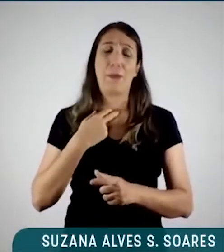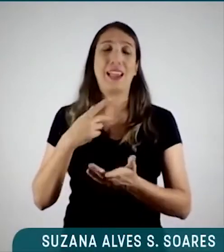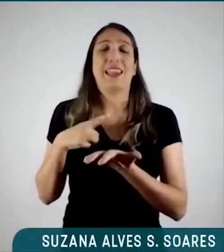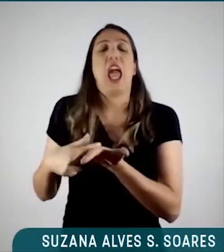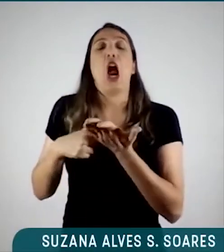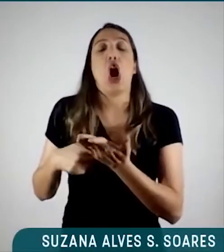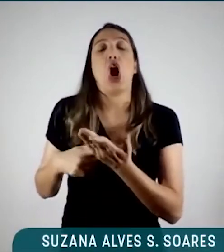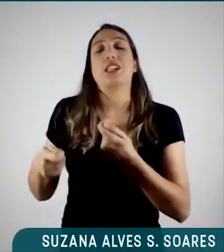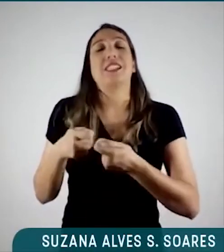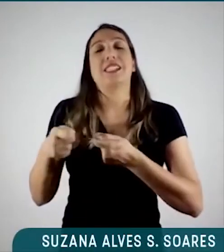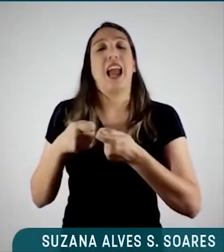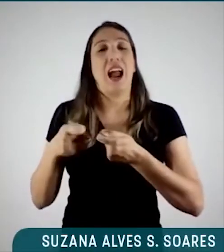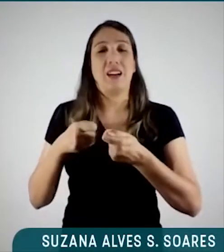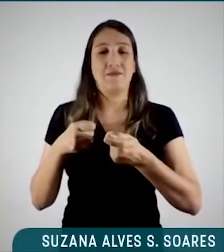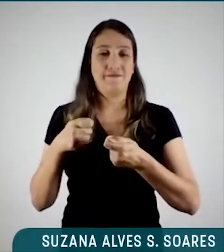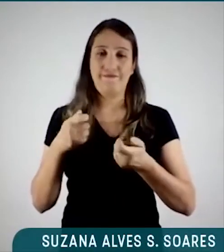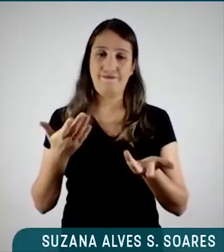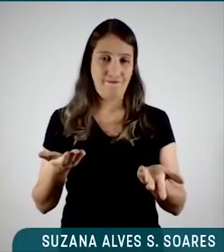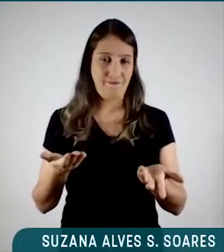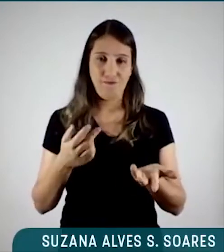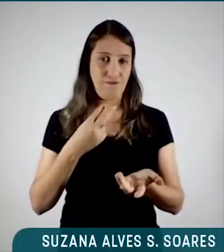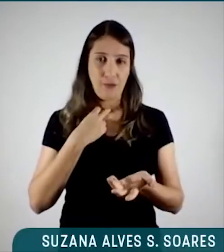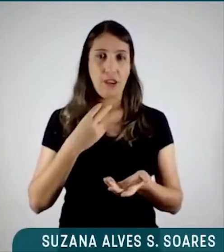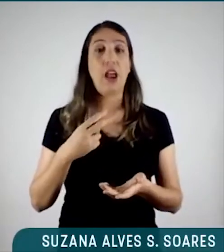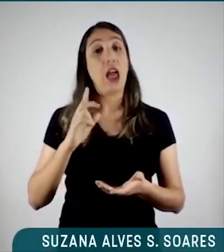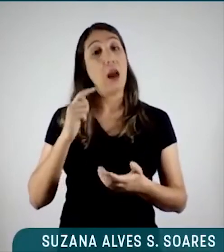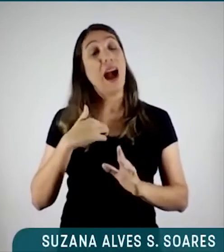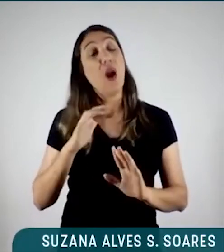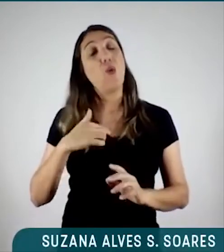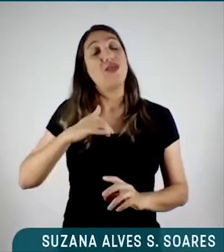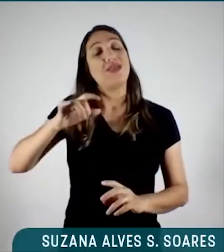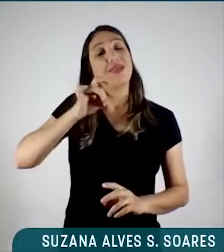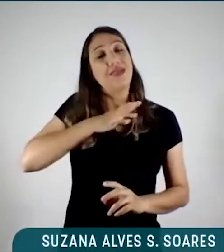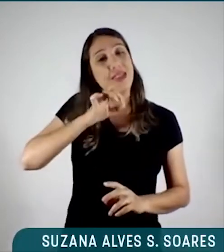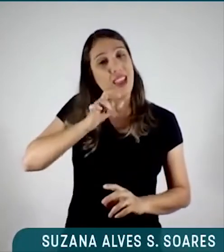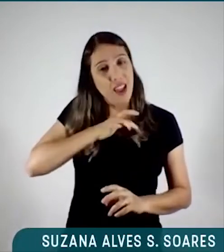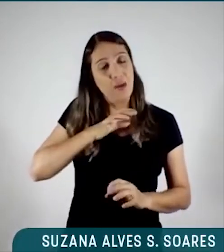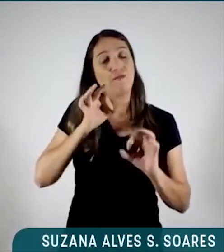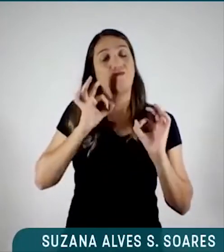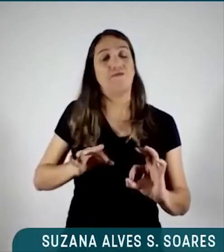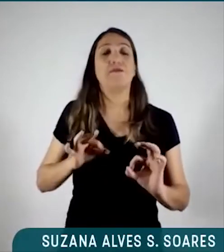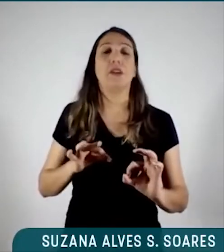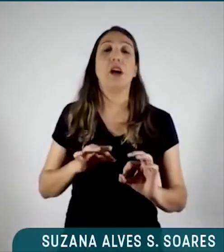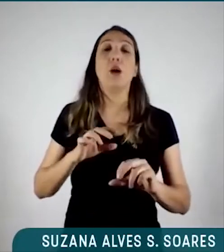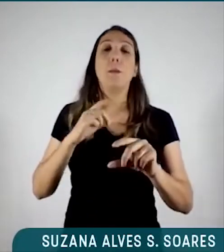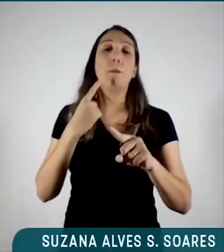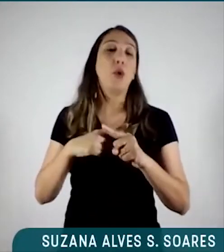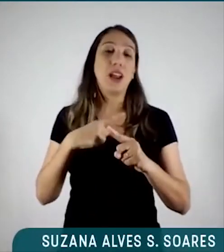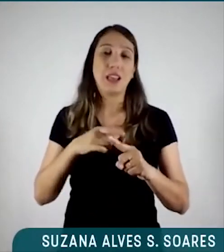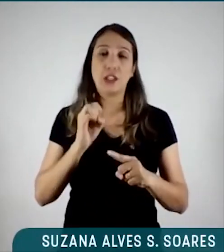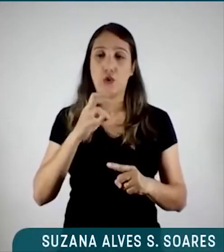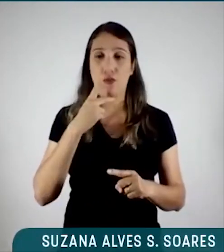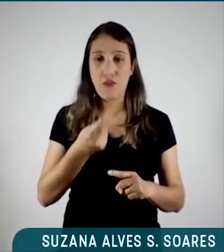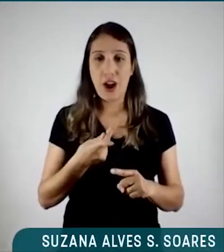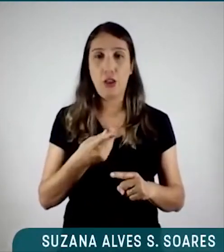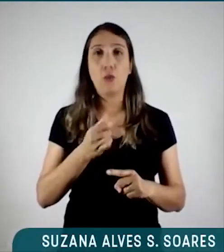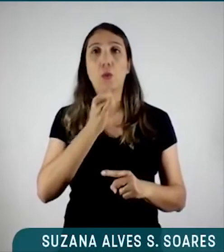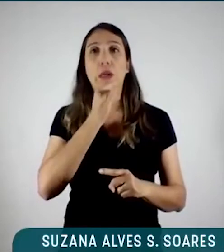um lado. Mas eu temo muito alguma coisa nesse sentido, porque, veja, quando se fala, por exemplo,